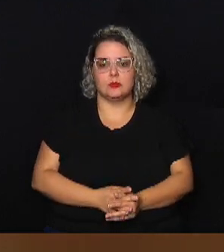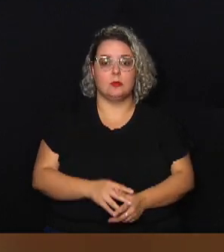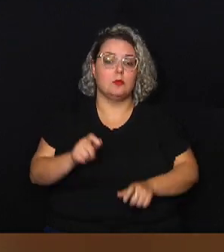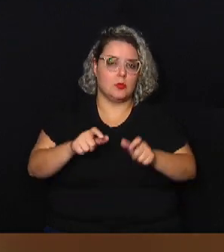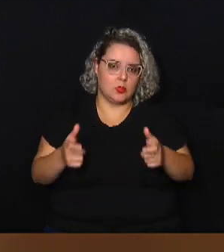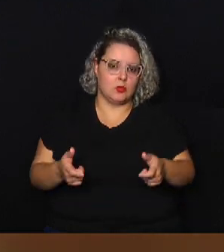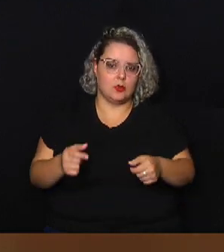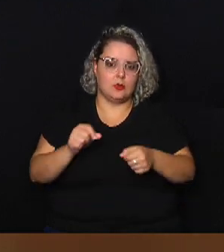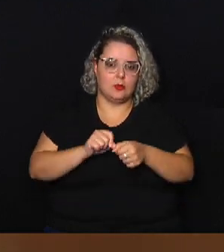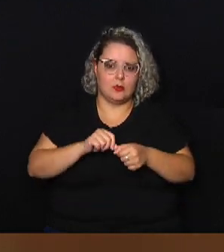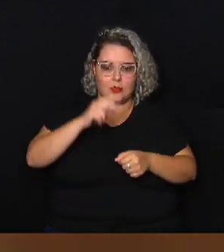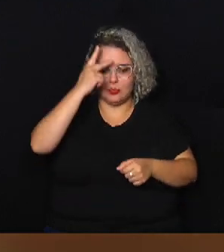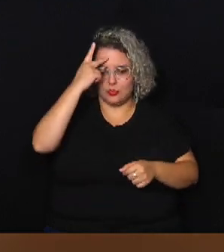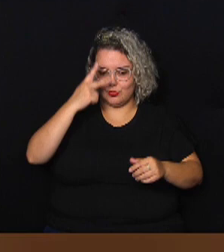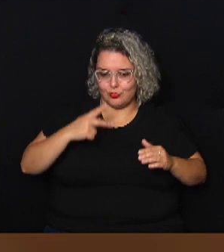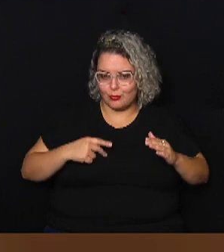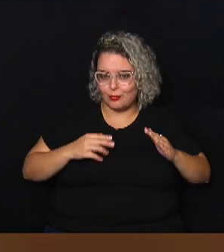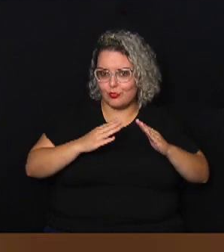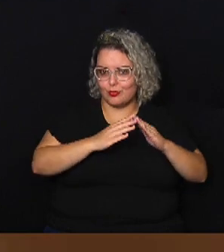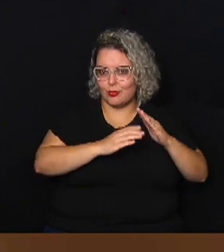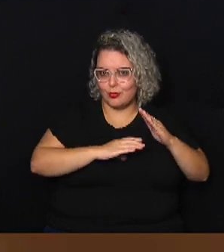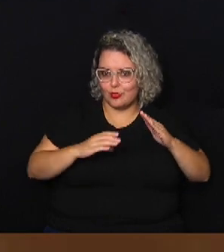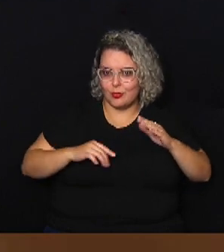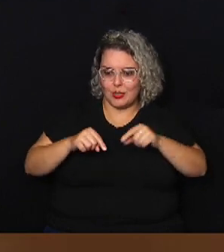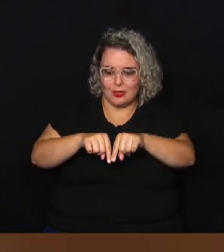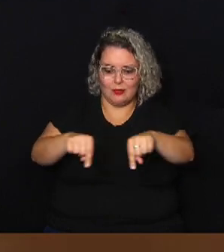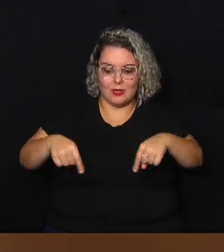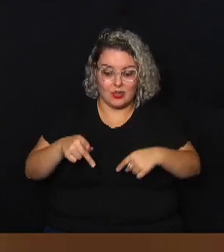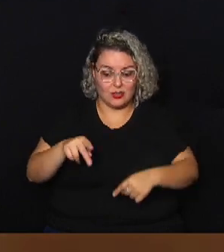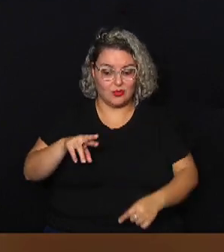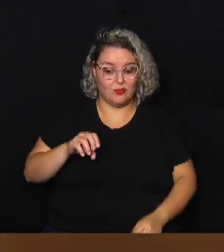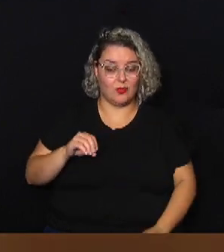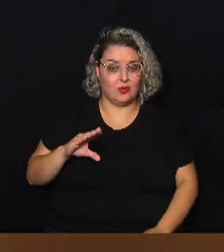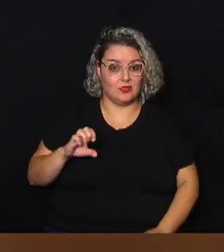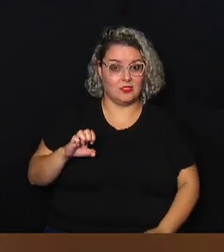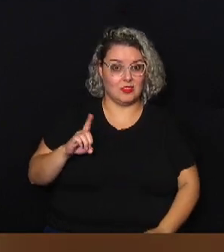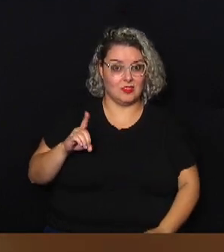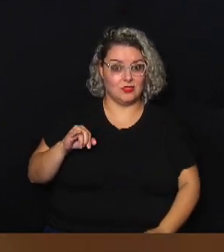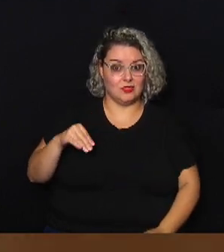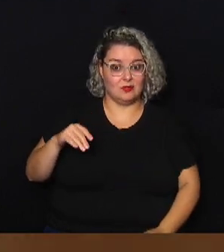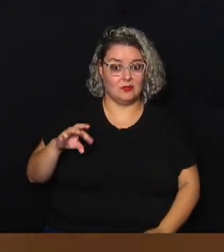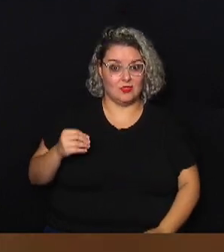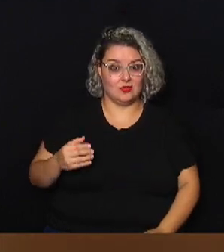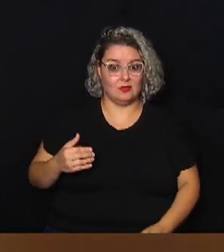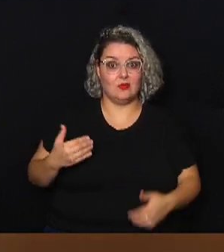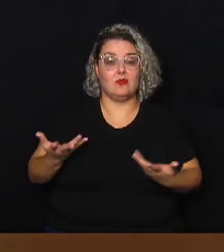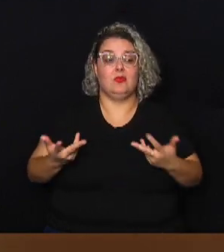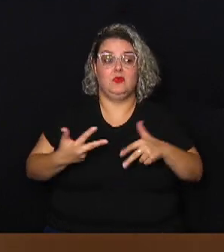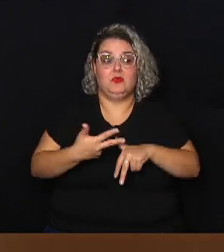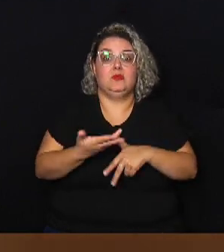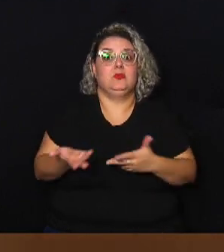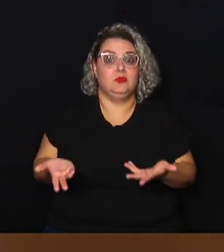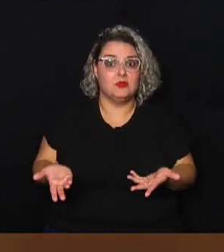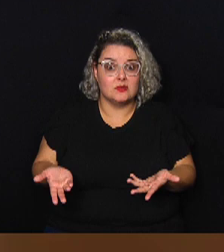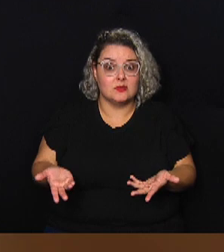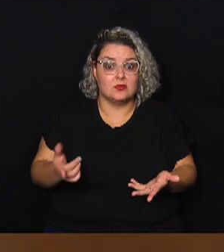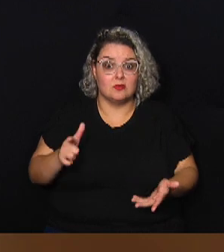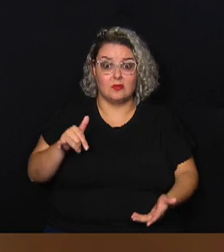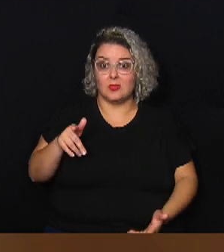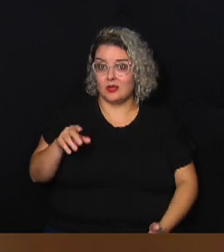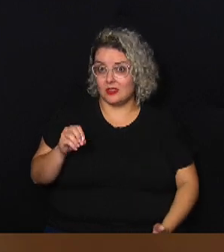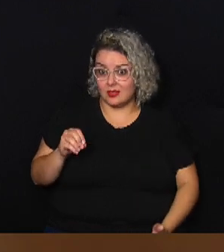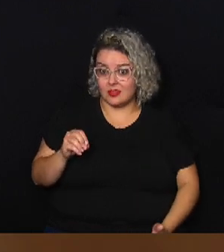próprio consultório, numa sala de procedimentos, que cirurgia que vai fazer, né? Então, uma